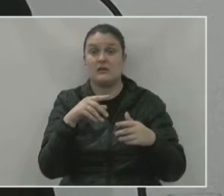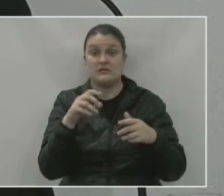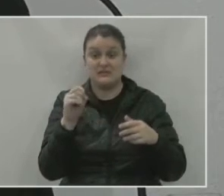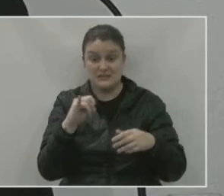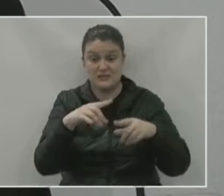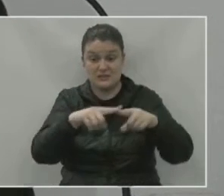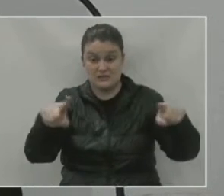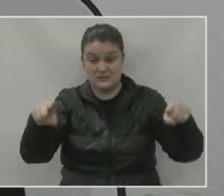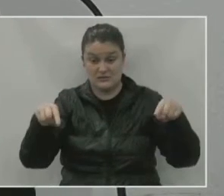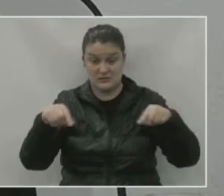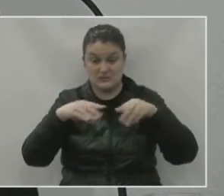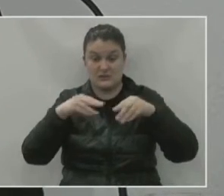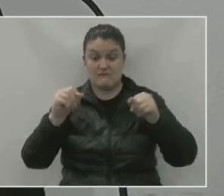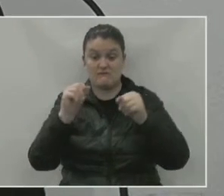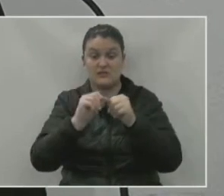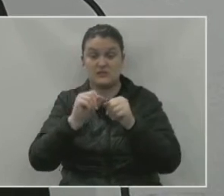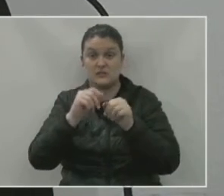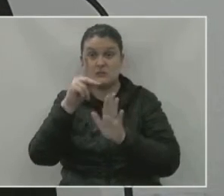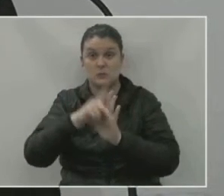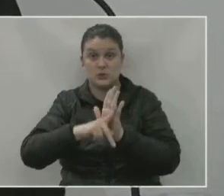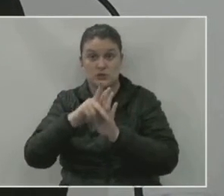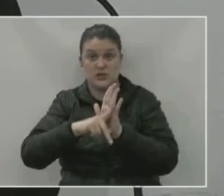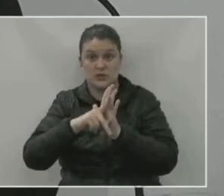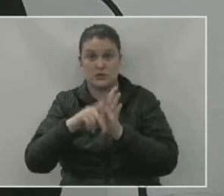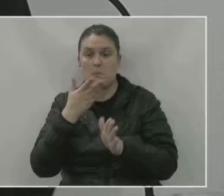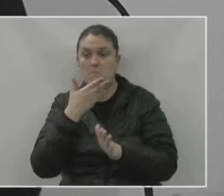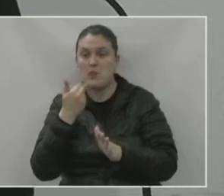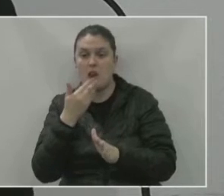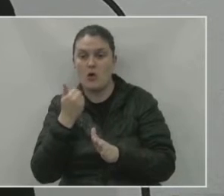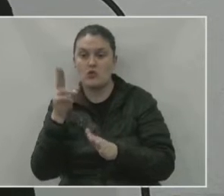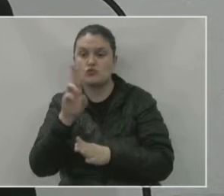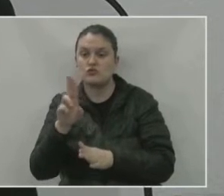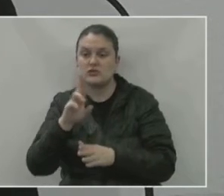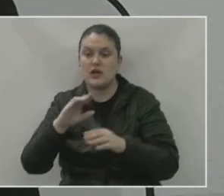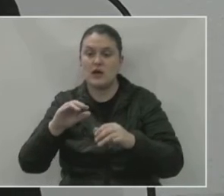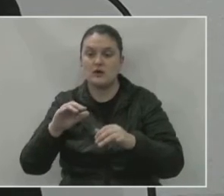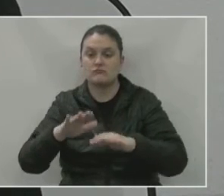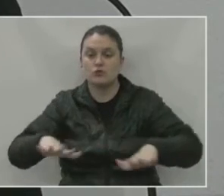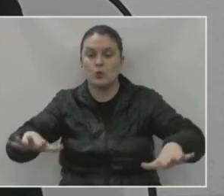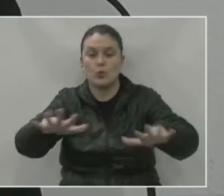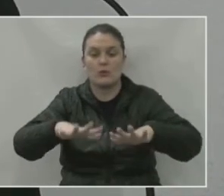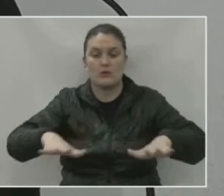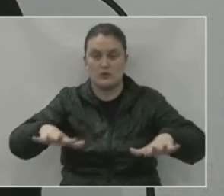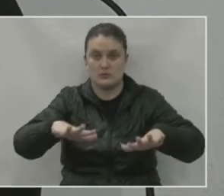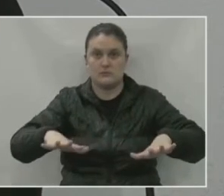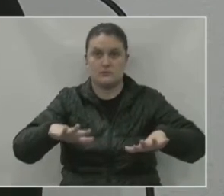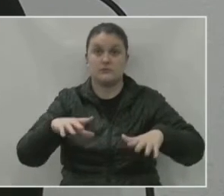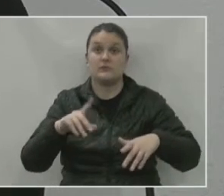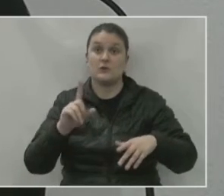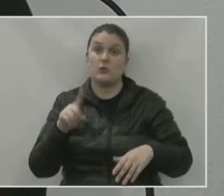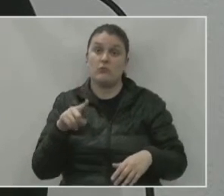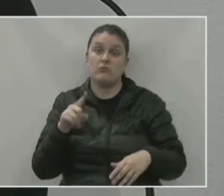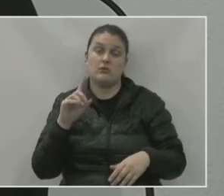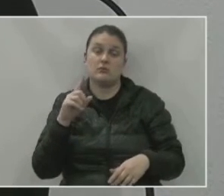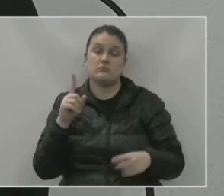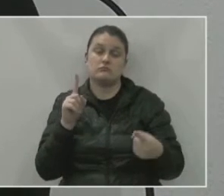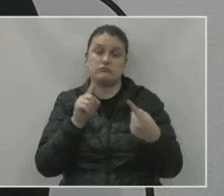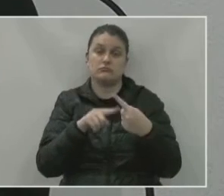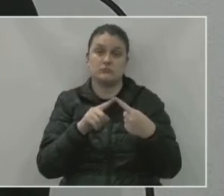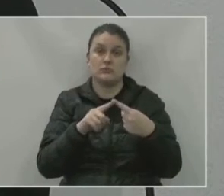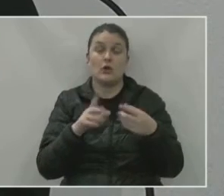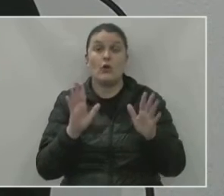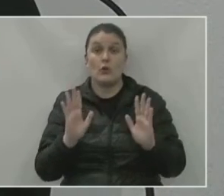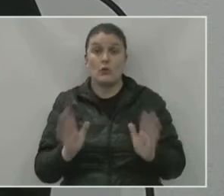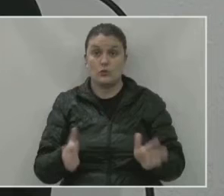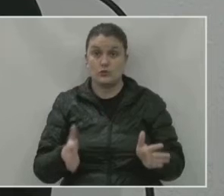terrenos, a gente faz um projeto, né, mais viável, utilizando os terrenos. Então, essa é a situação. Agora,